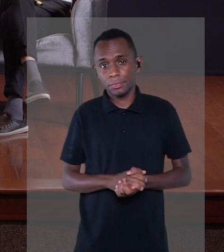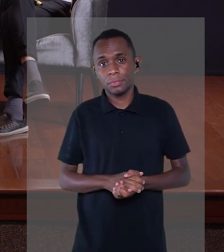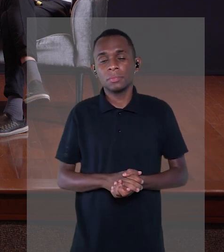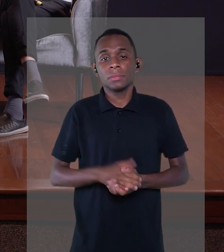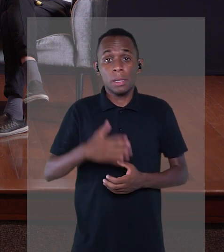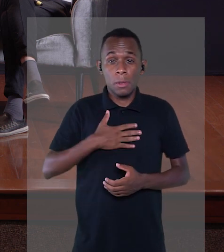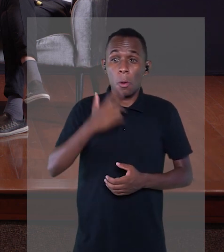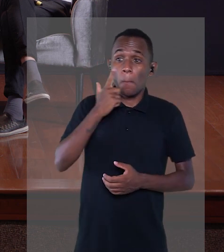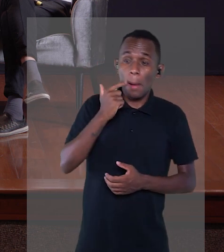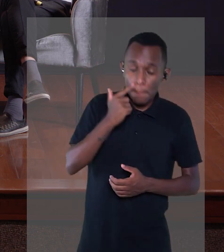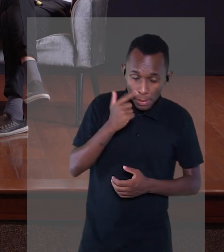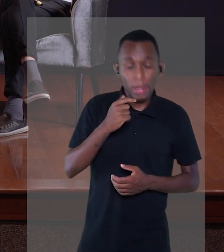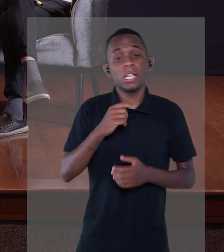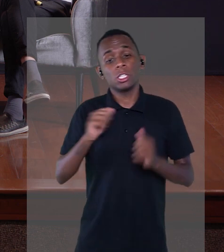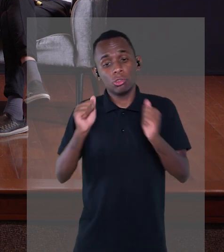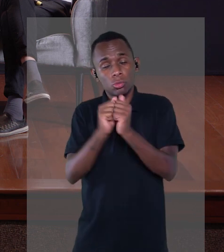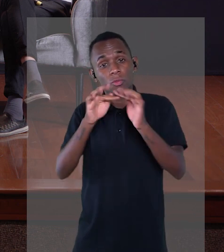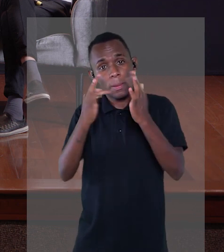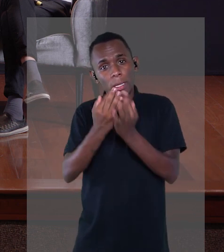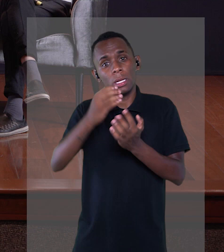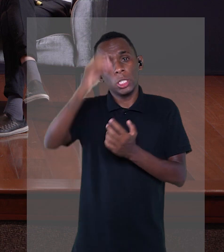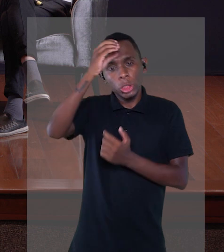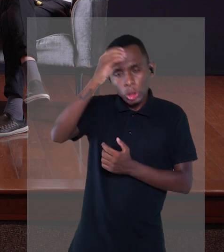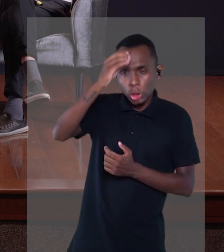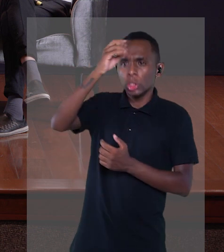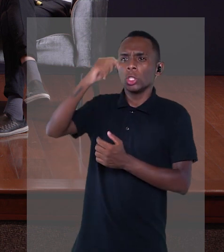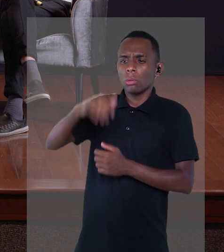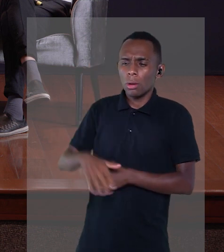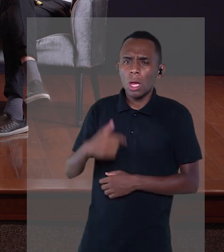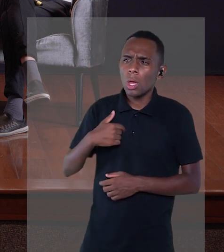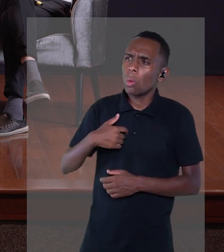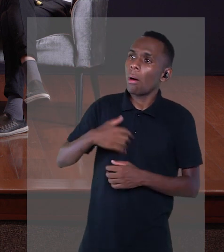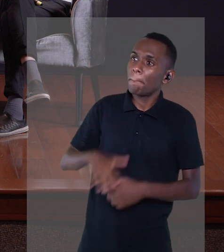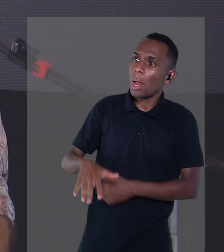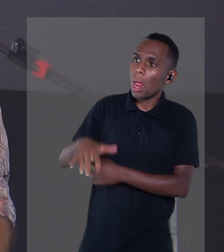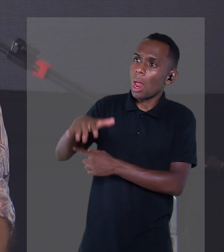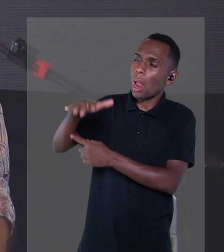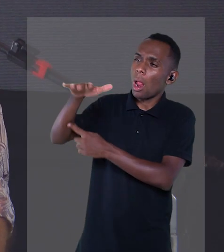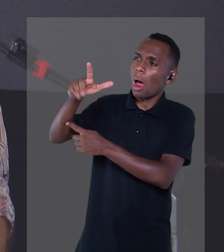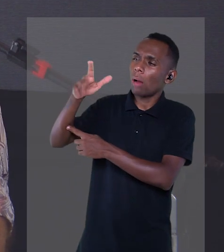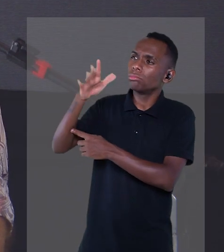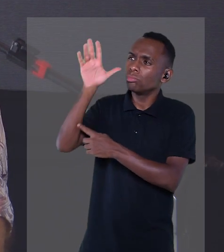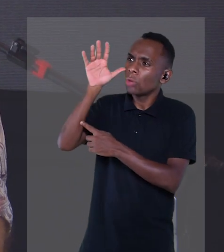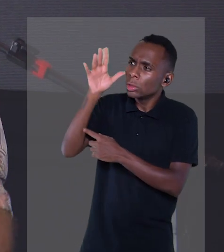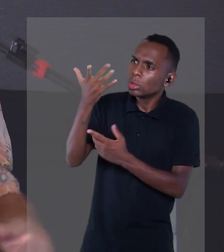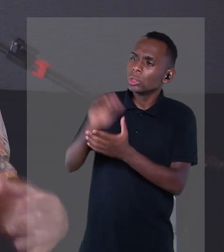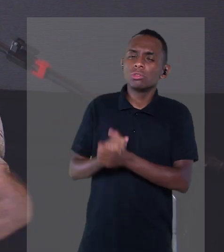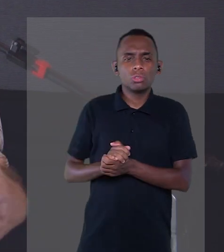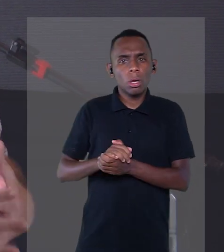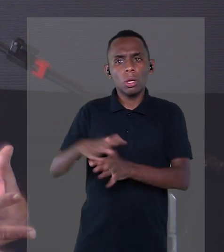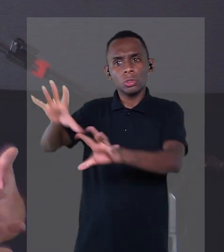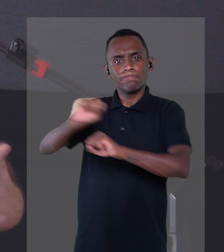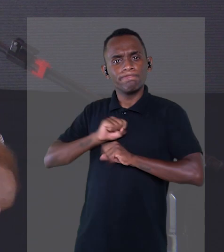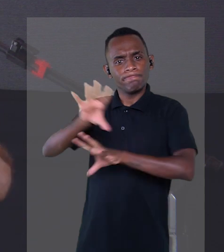meus tios lá em Aracaju, então desde criança eu escutava vendo aquelas rodas. Eu morava na casa dos meus avós lá em Aracaju, então o